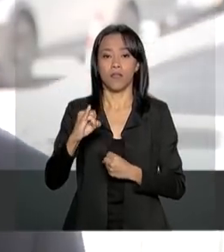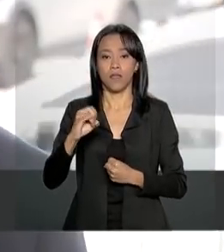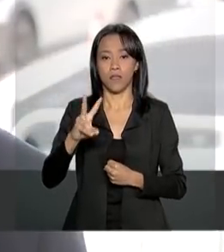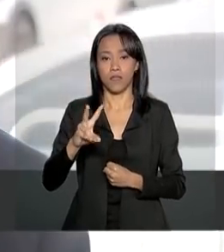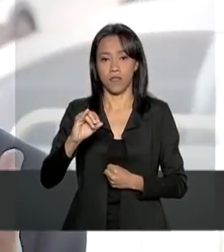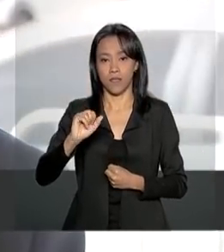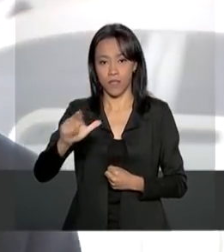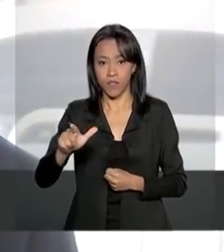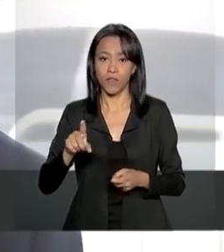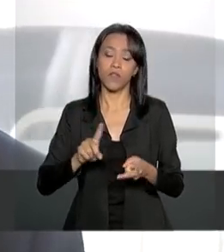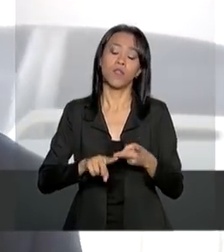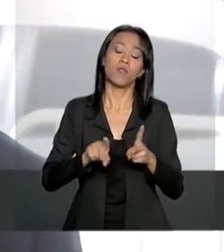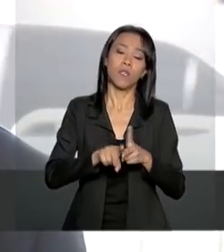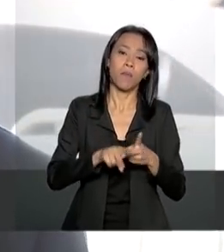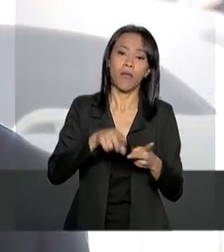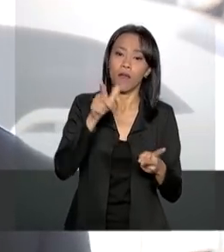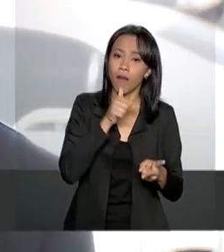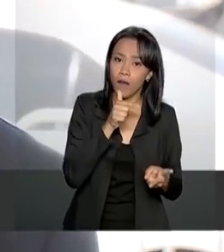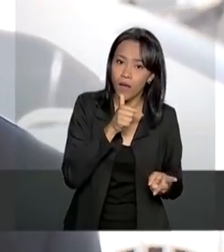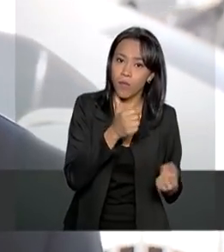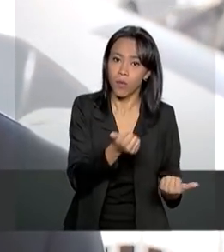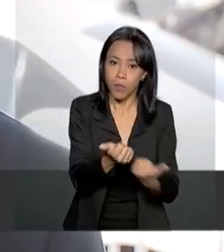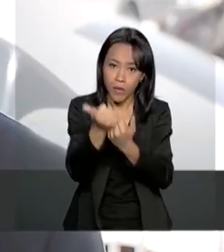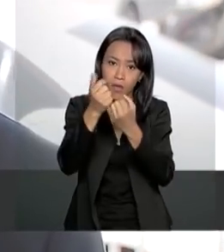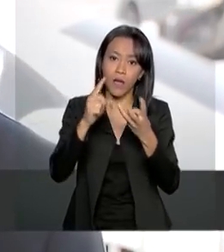reabrir assistência de água, de luz, etc.